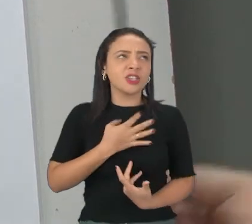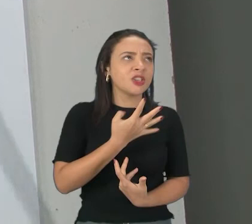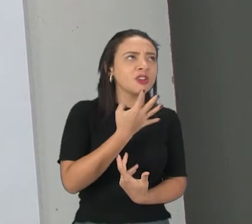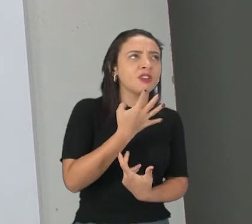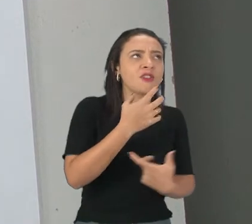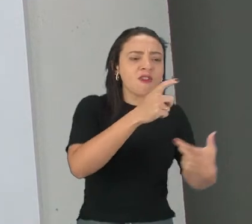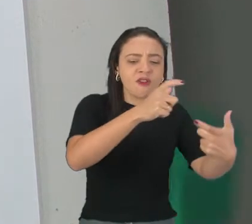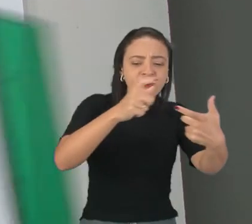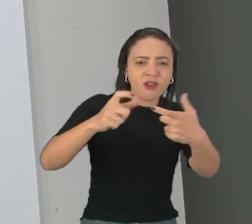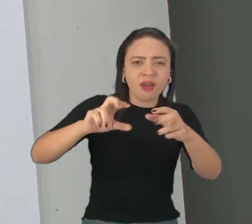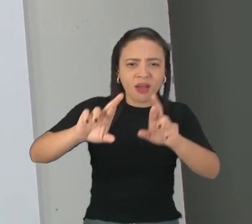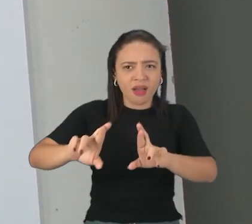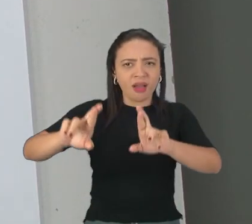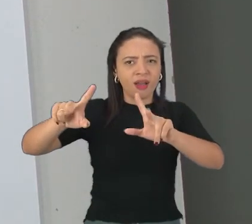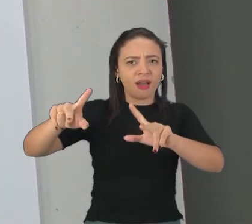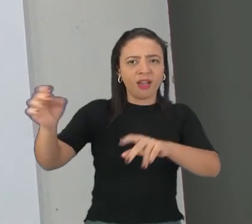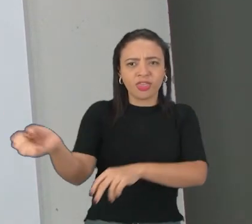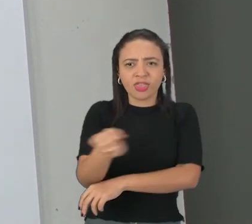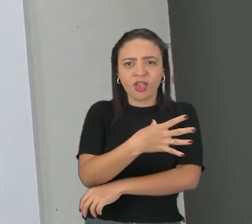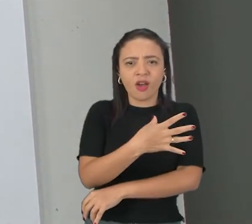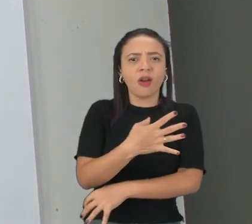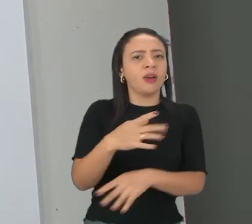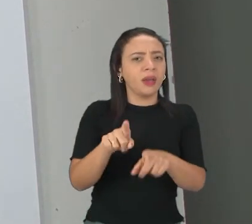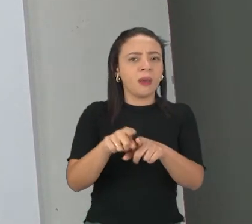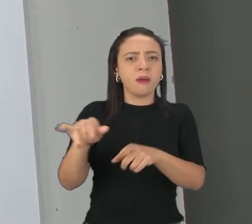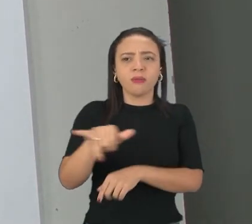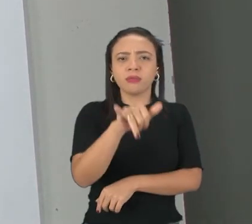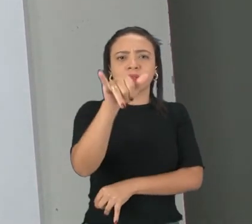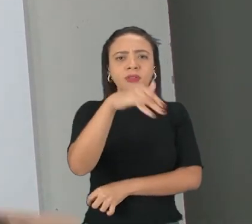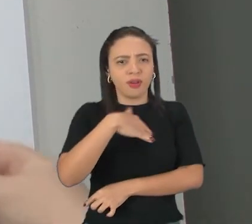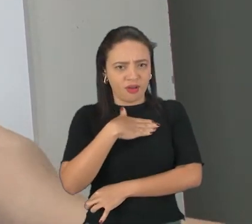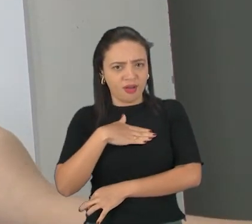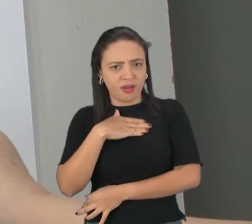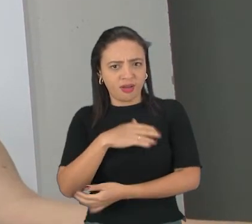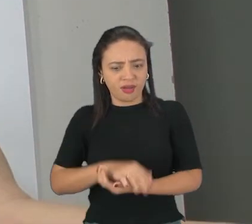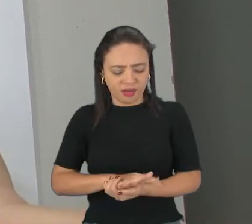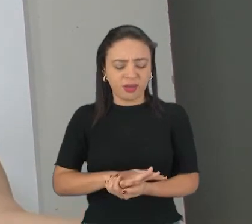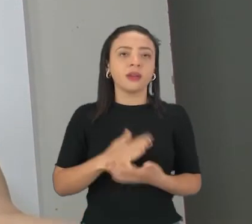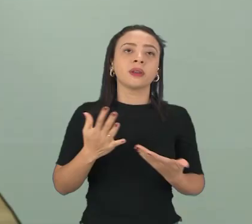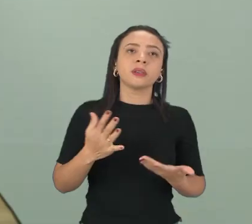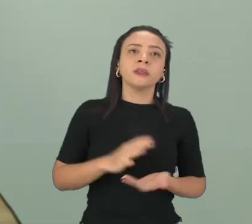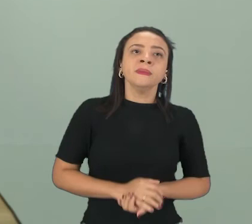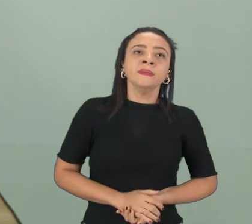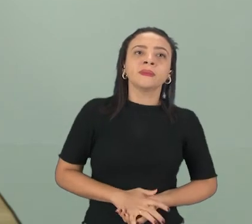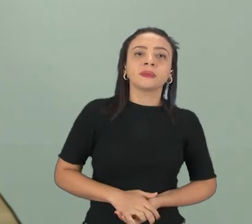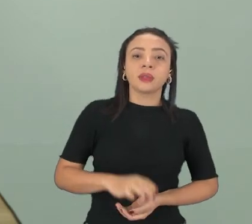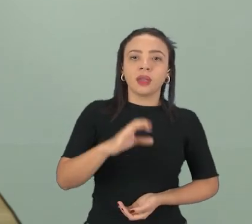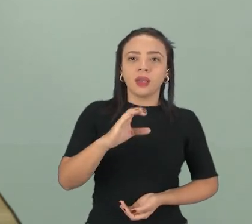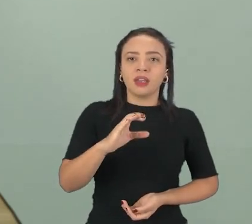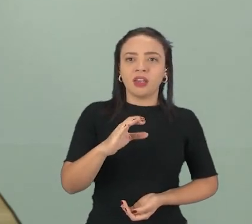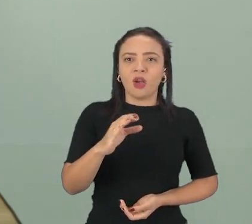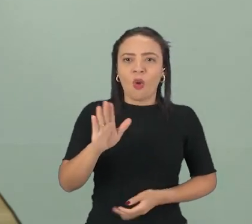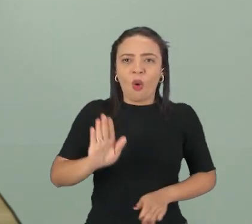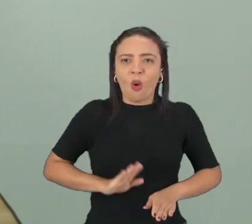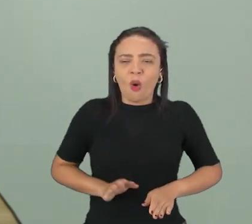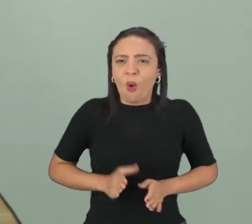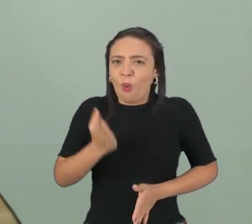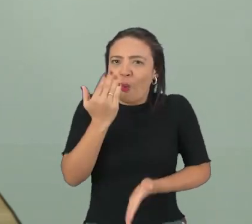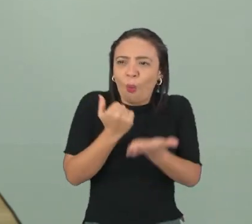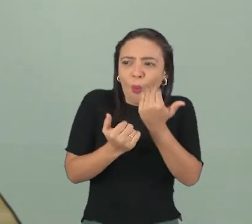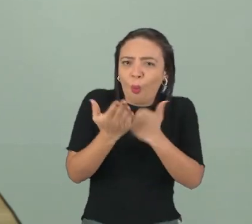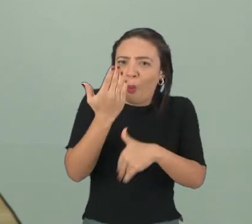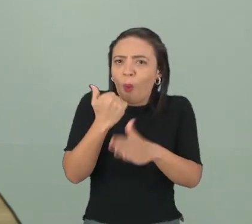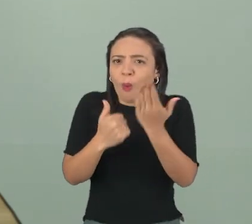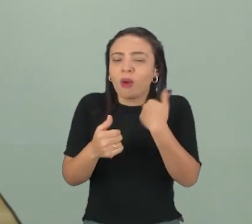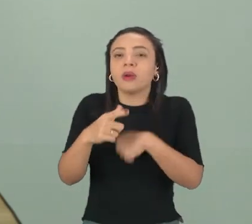aventureira. Ela gosta de conhecer novas coisas, gosta de viajar, gosta de aventura. Gulosa, ela tem, né? Quando